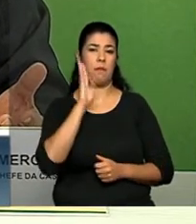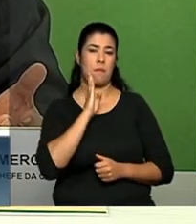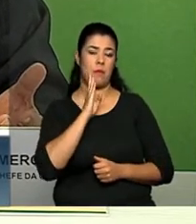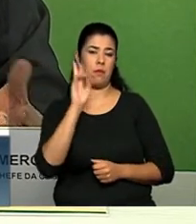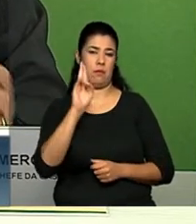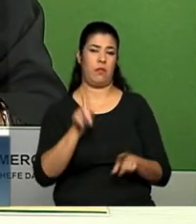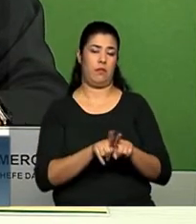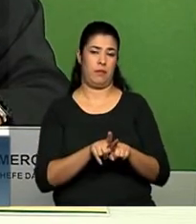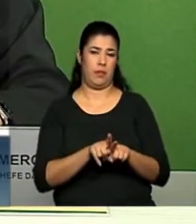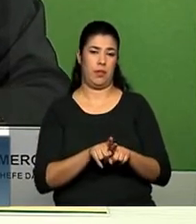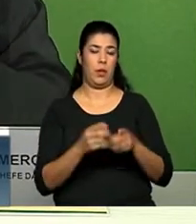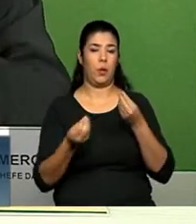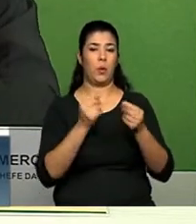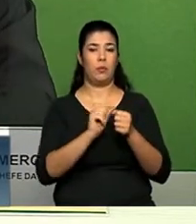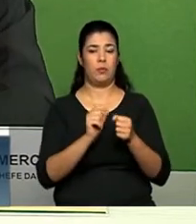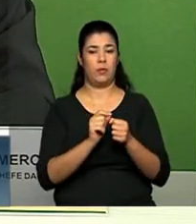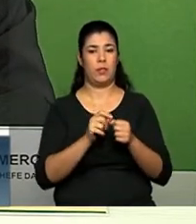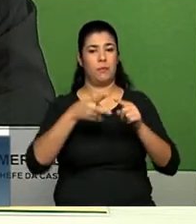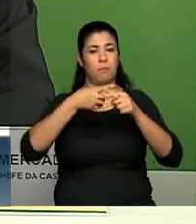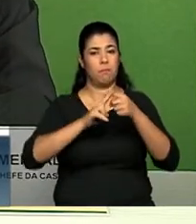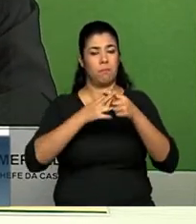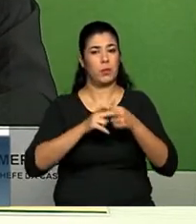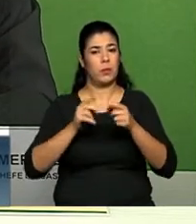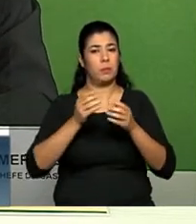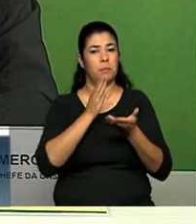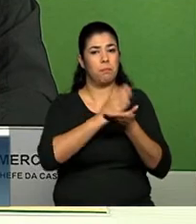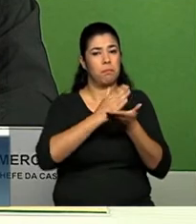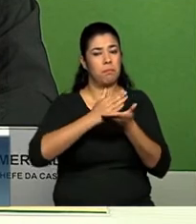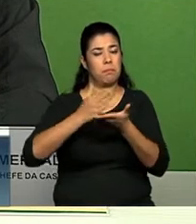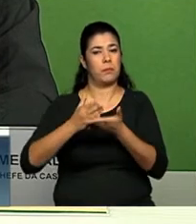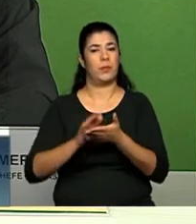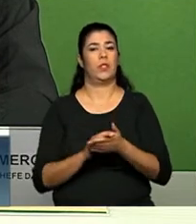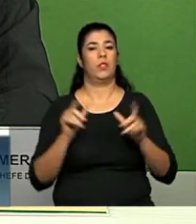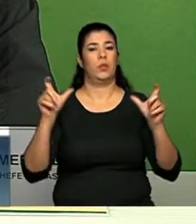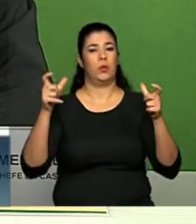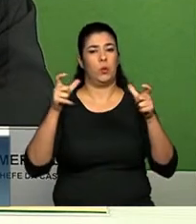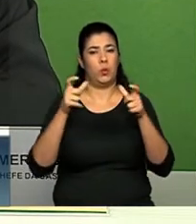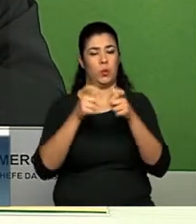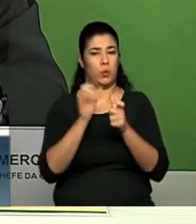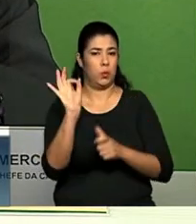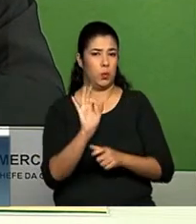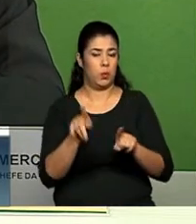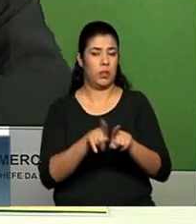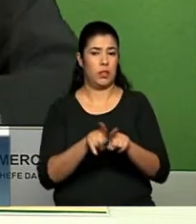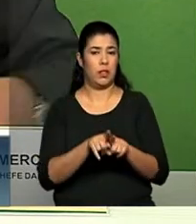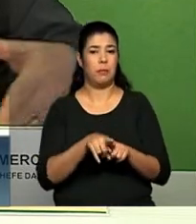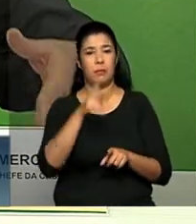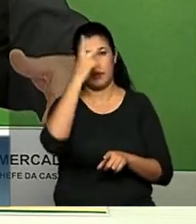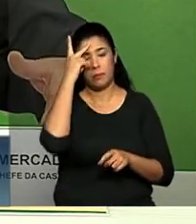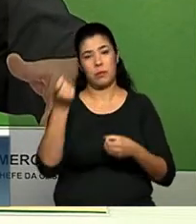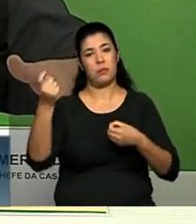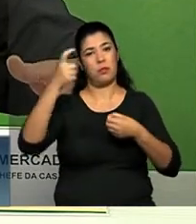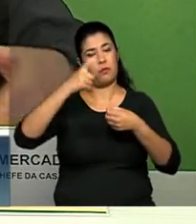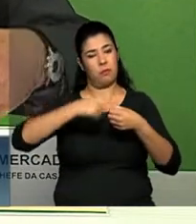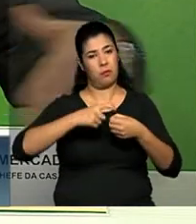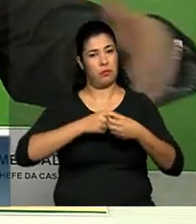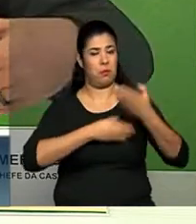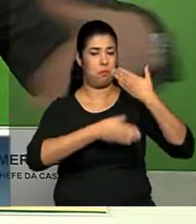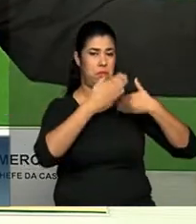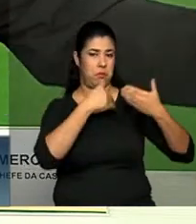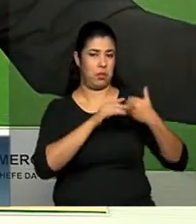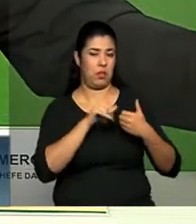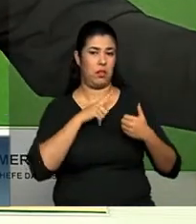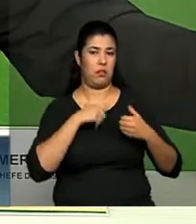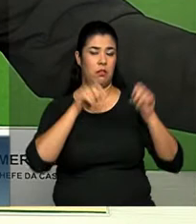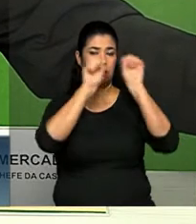reais. O que nós estamos fazendo? Corrigindo parcialmente, reduzindo as alíquotas e permitindo quem quiser voltar para o sistema anterior, que